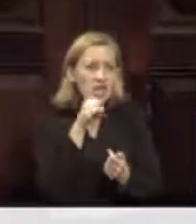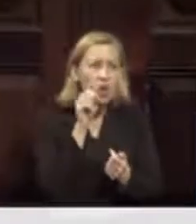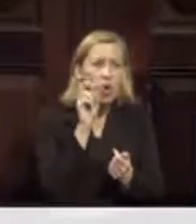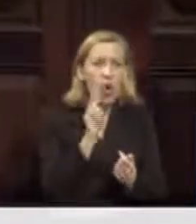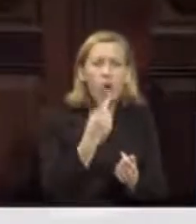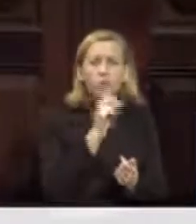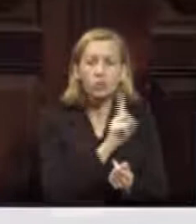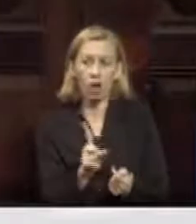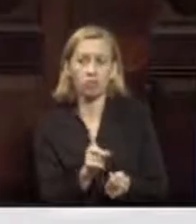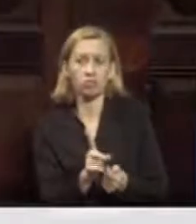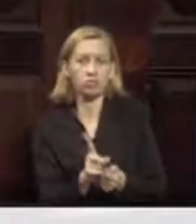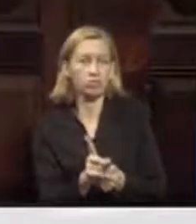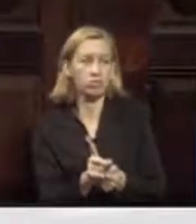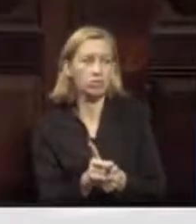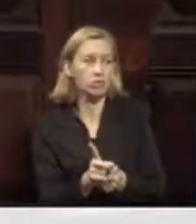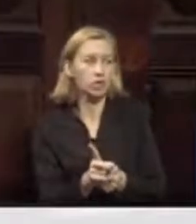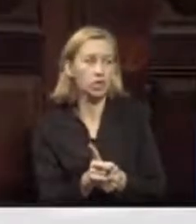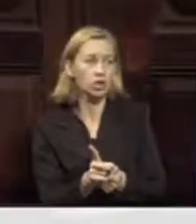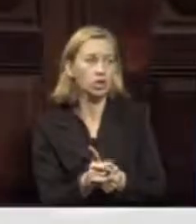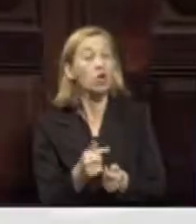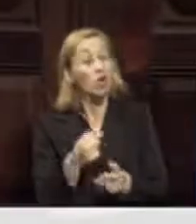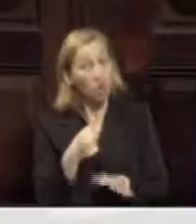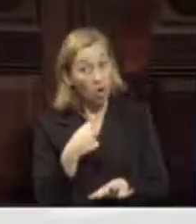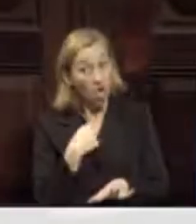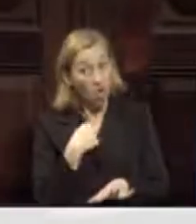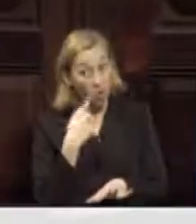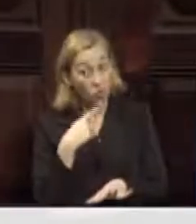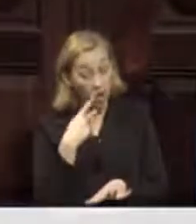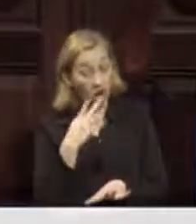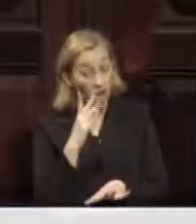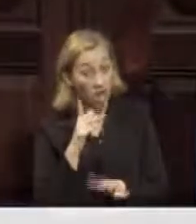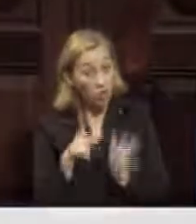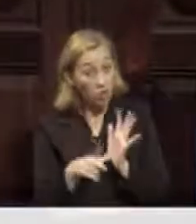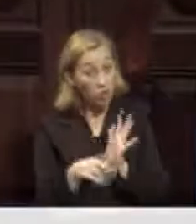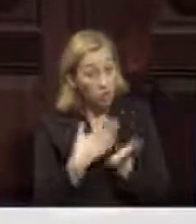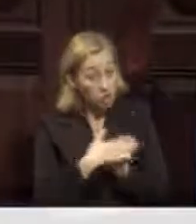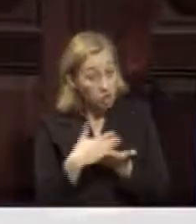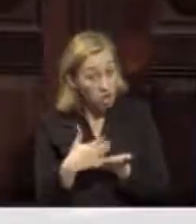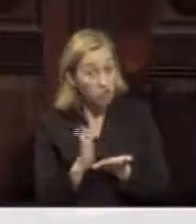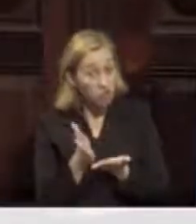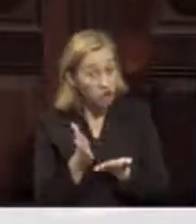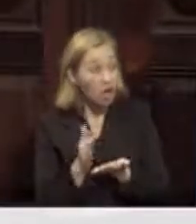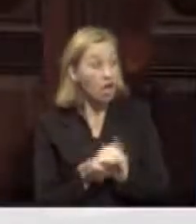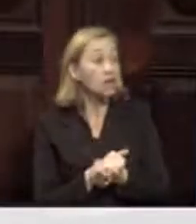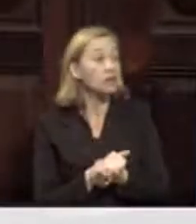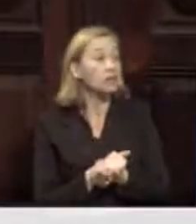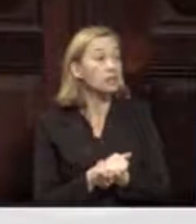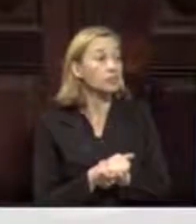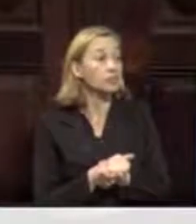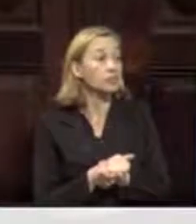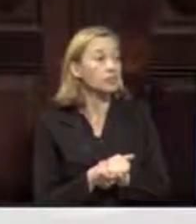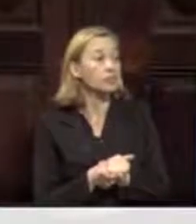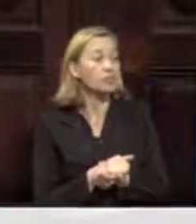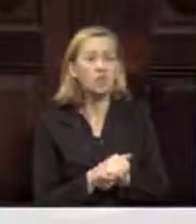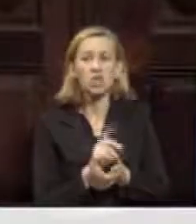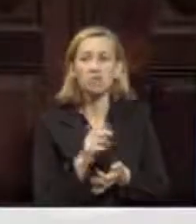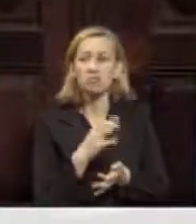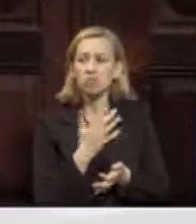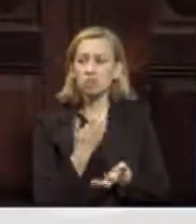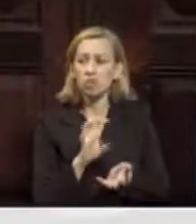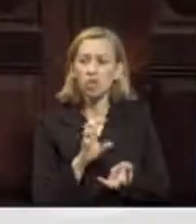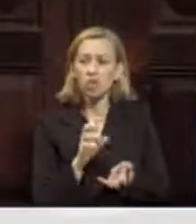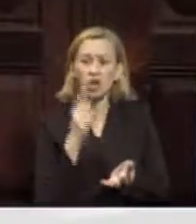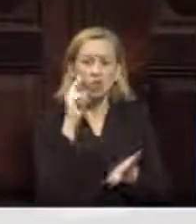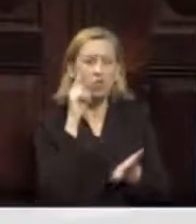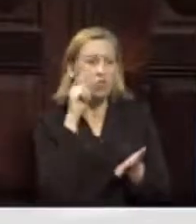E aí, como eu declarei no início, não vou entrar no mérito dos currículos de cada um, já